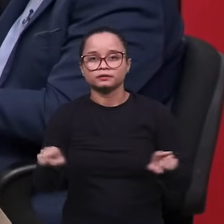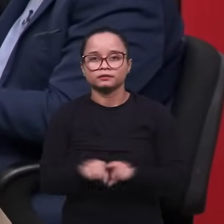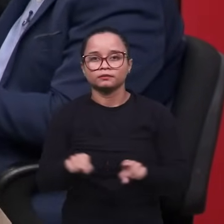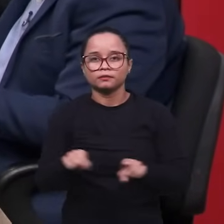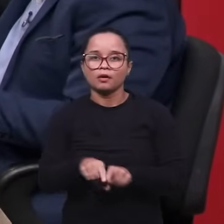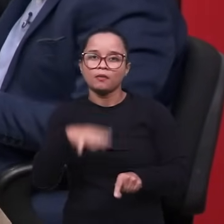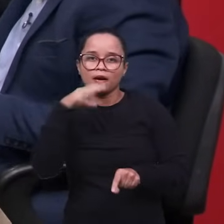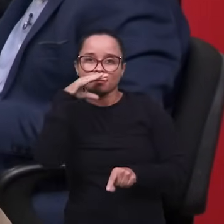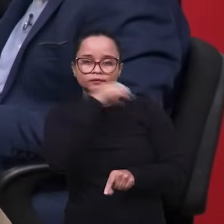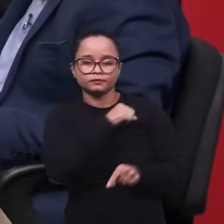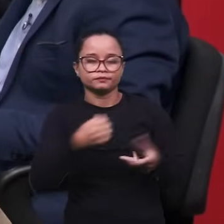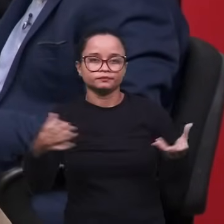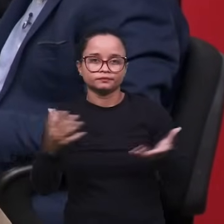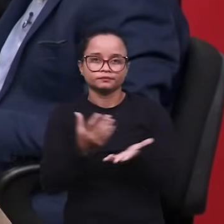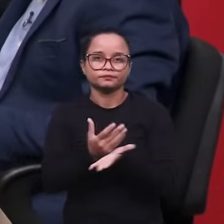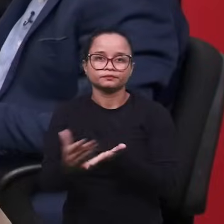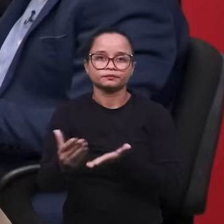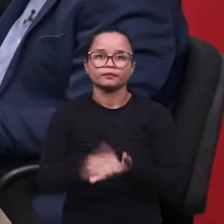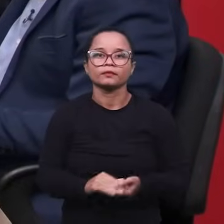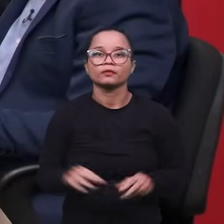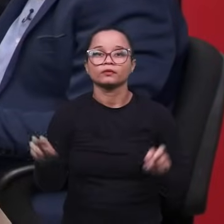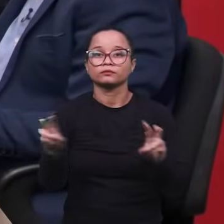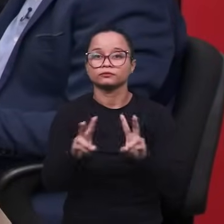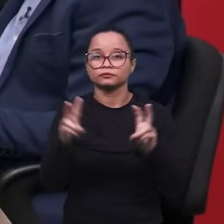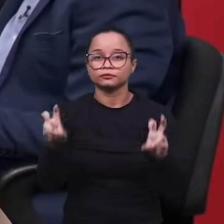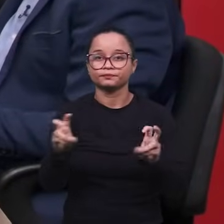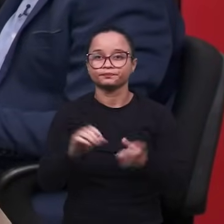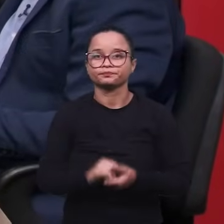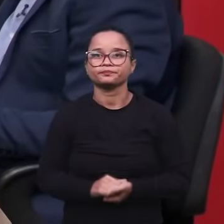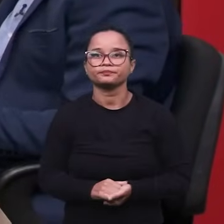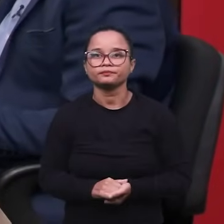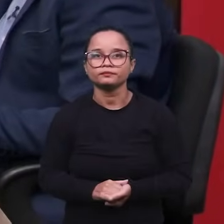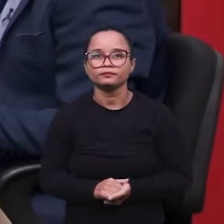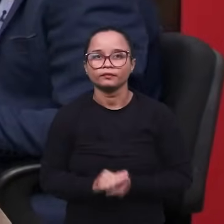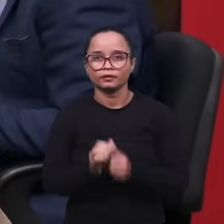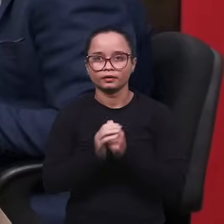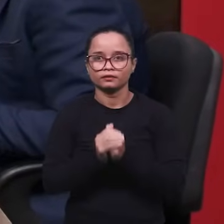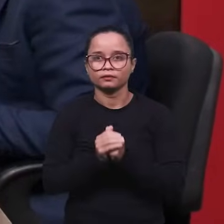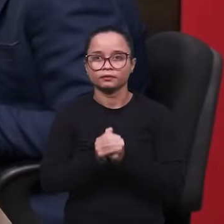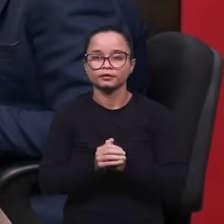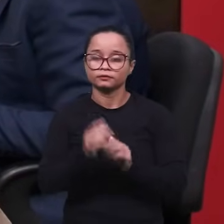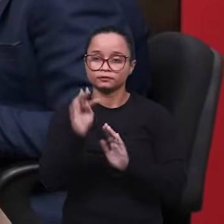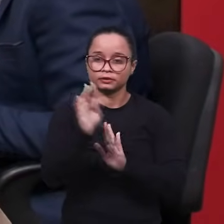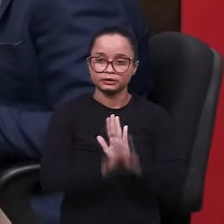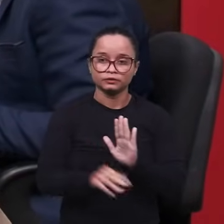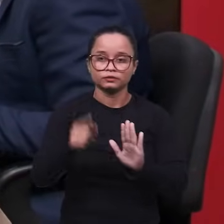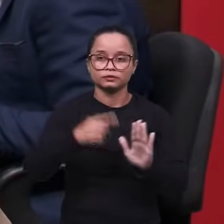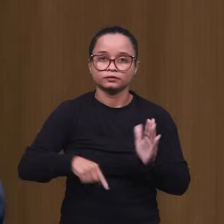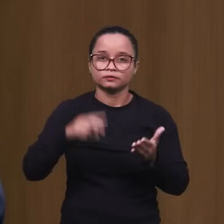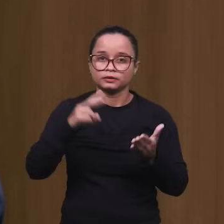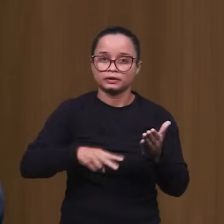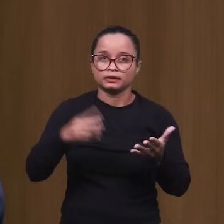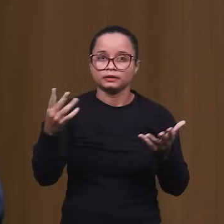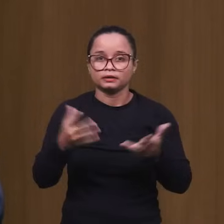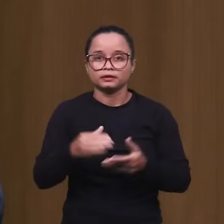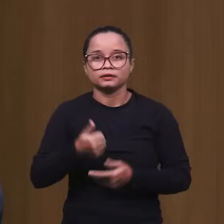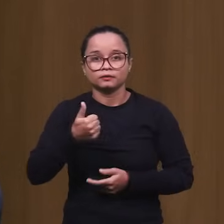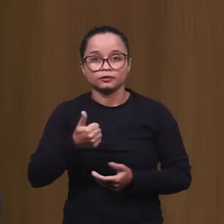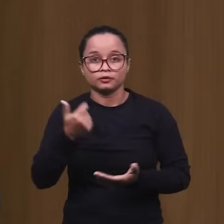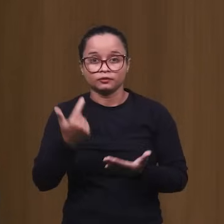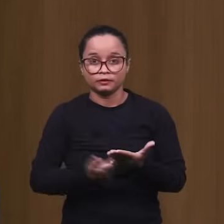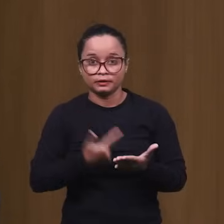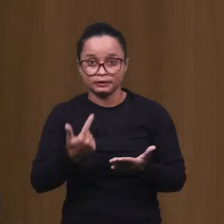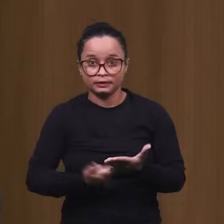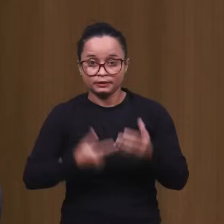uma breve abordagem já introdutória sobre esse assunto. Amém. O texto que nós vamos ler está no primeiro